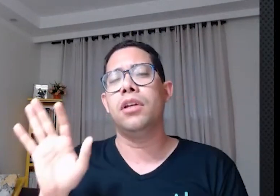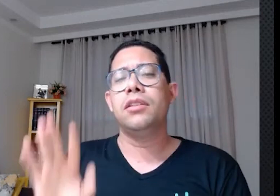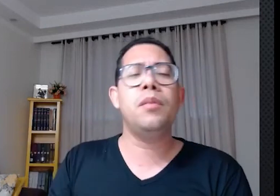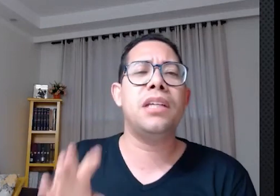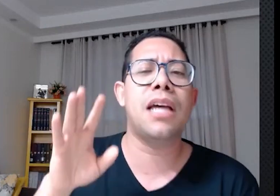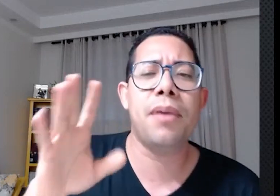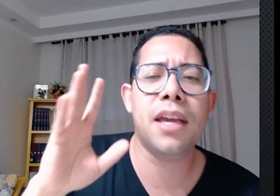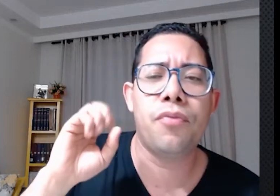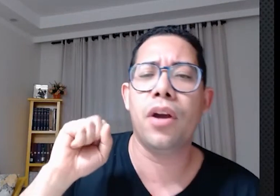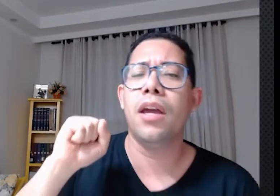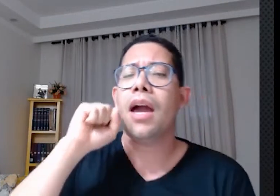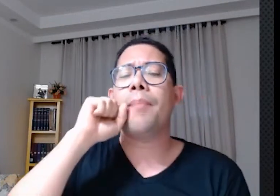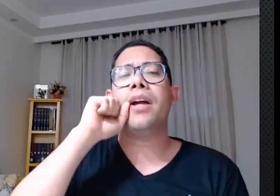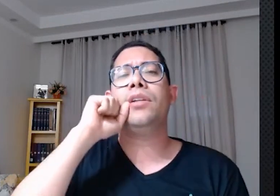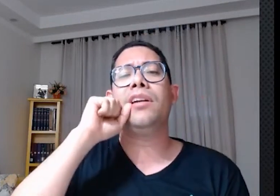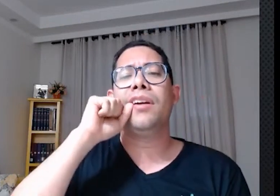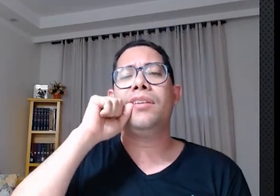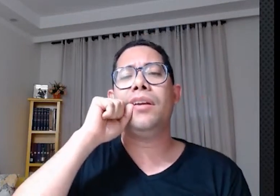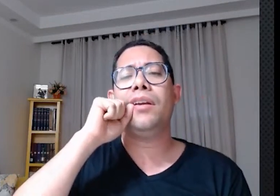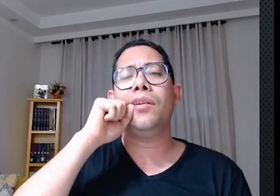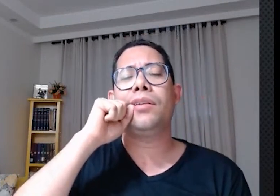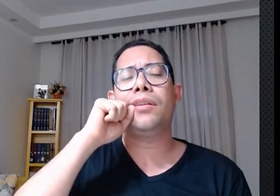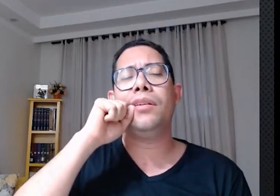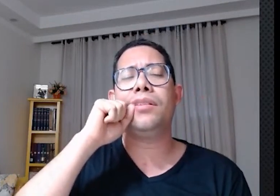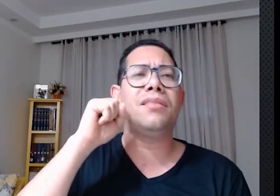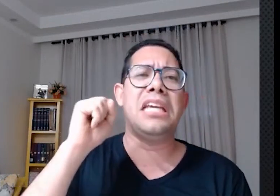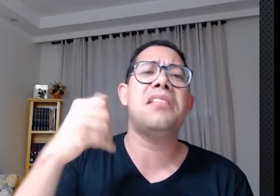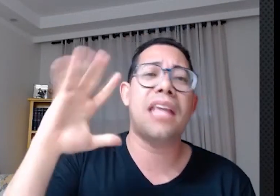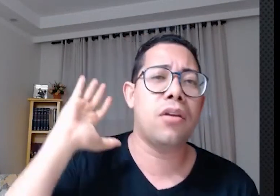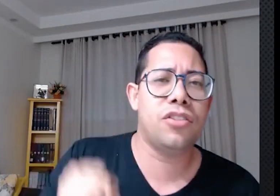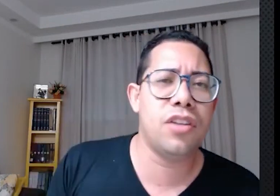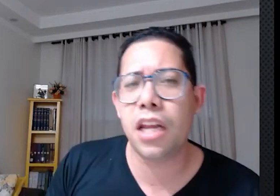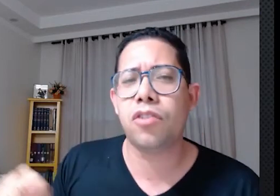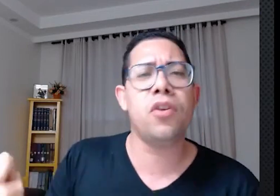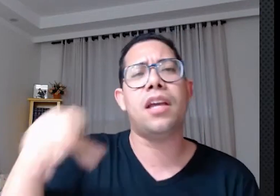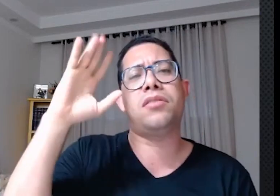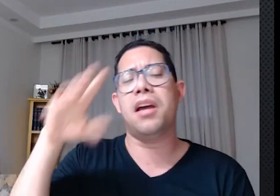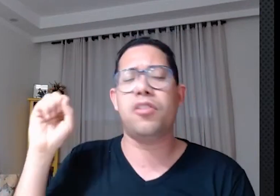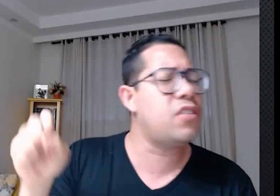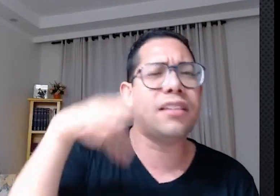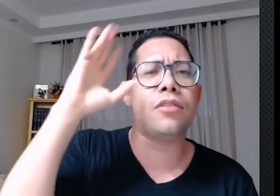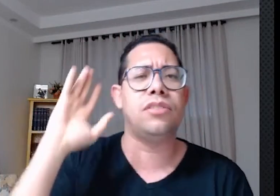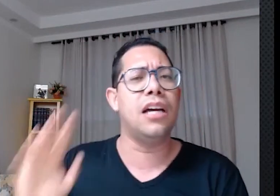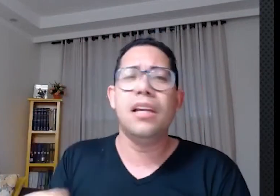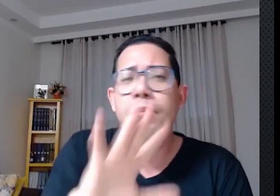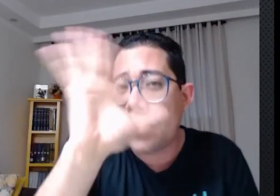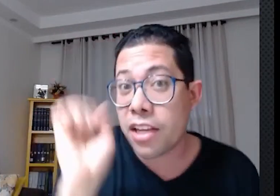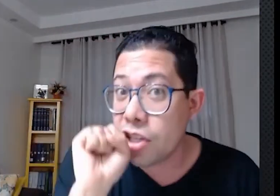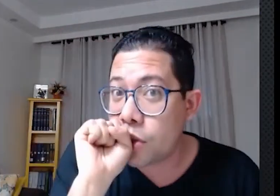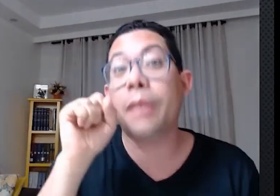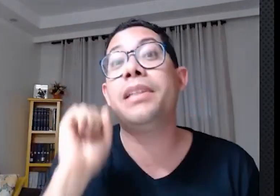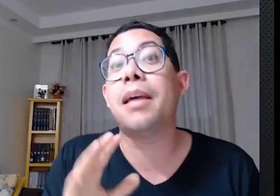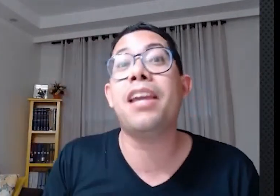isso. Você não precisa saber que foi a partir de 15 séculos antes de Cristo, 1.500 anos, 1.600 anos. Você não precisa